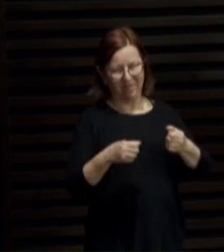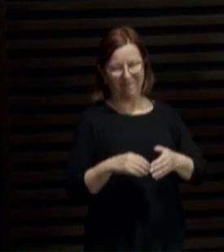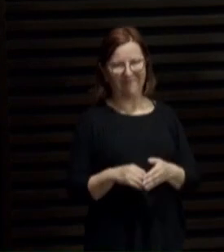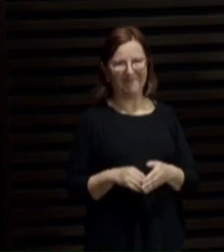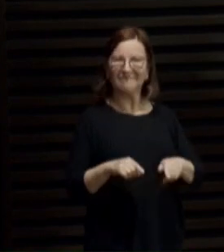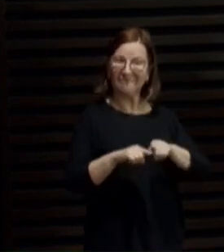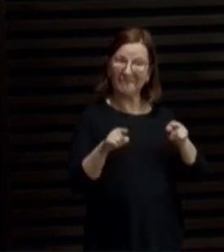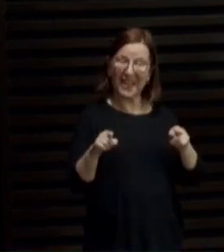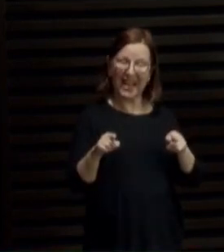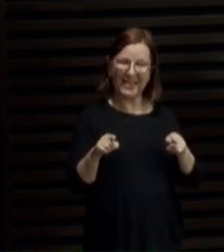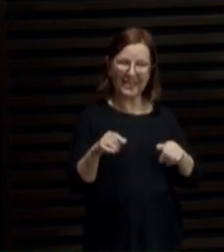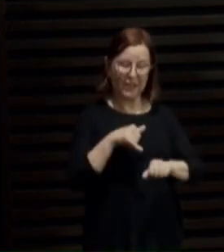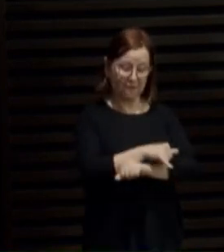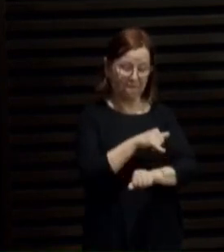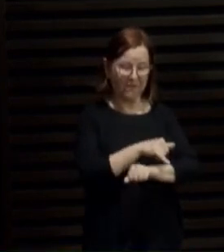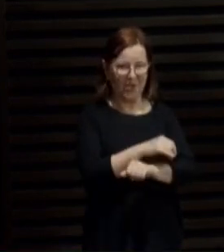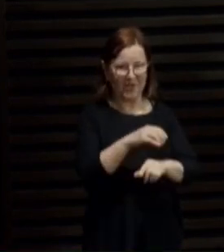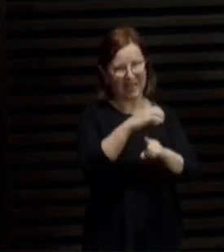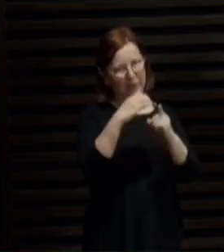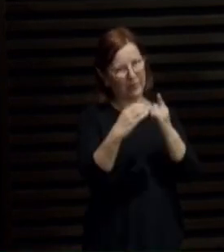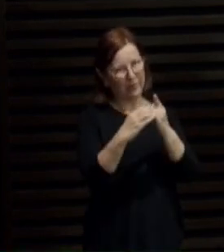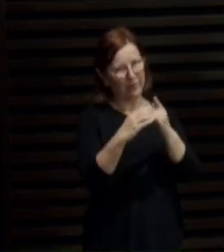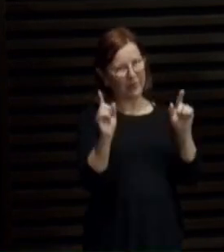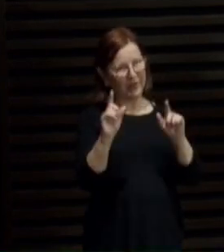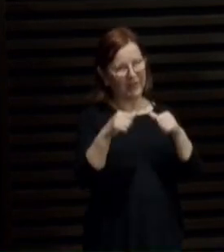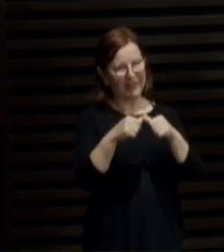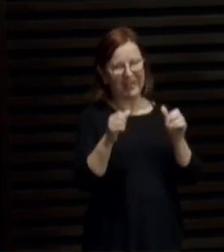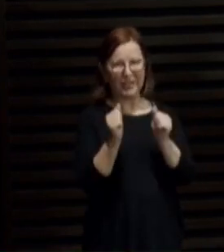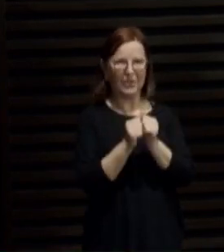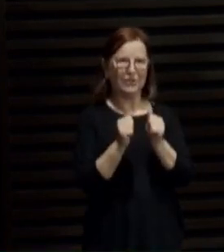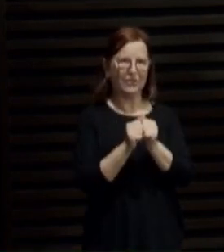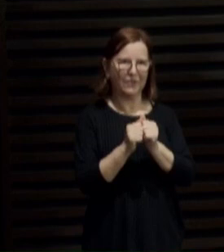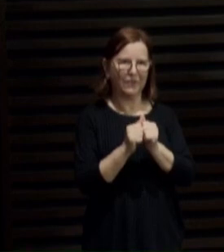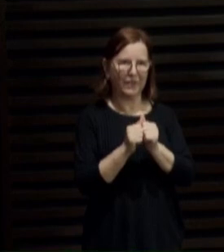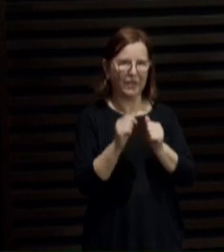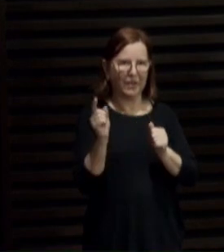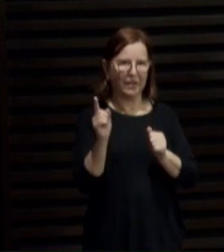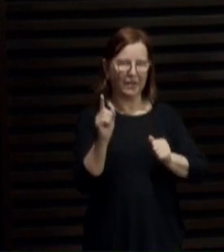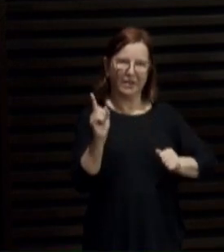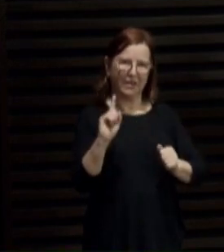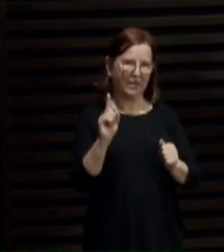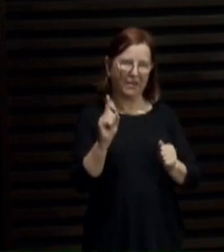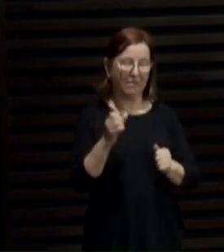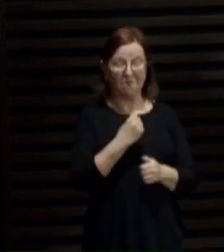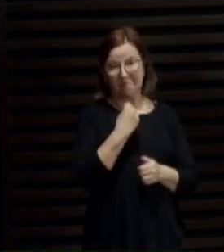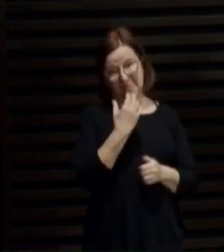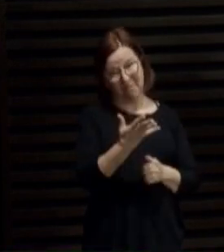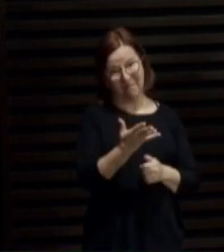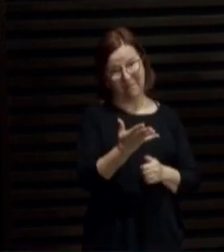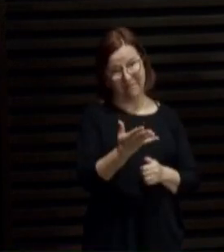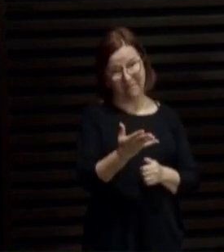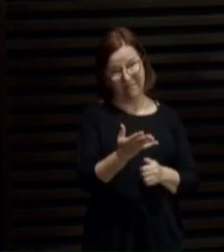igreja, não vir à reunião, não estar juntos, não é saudável. Isso